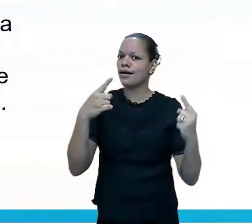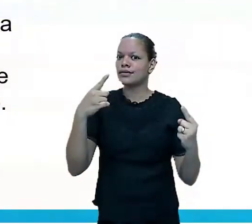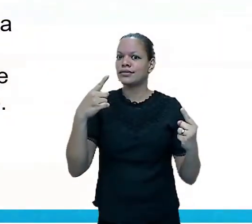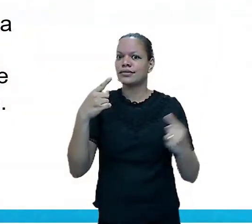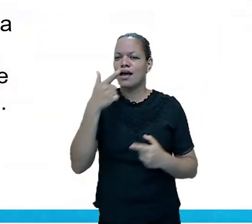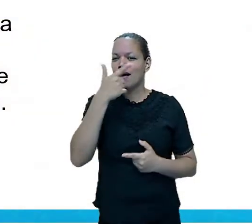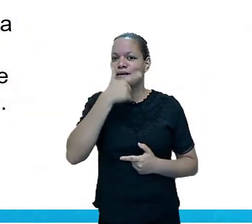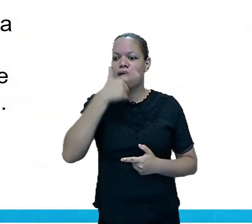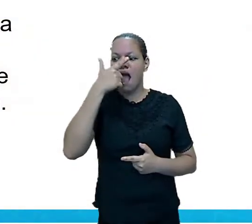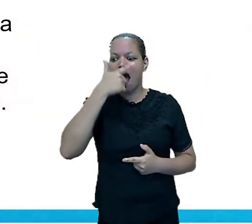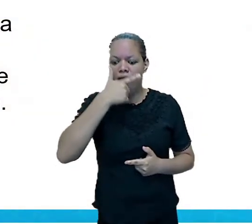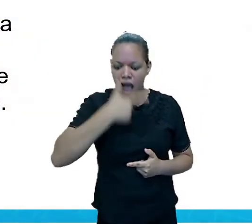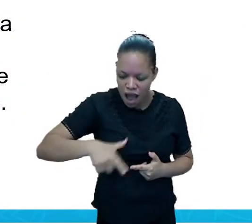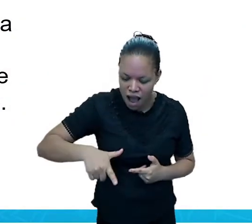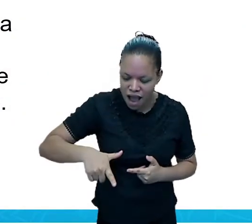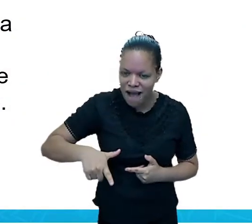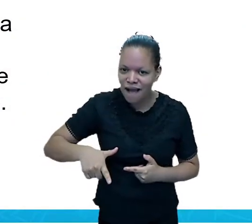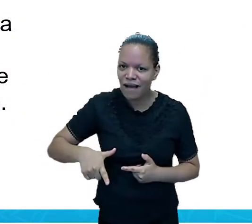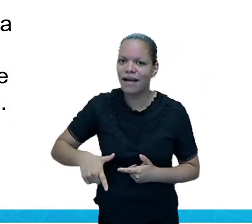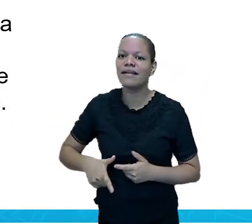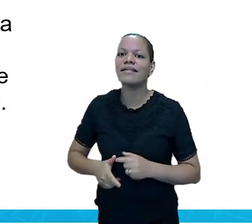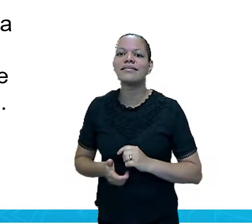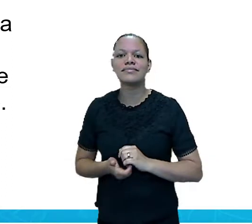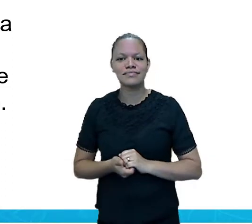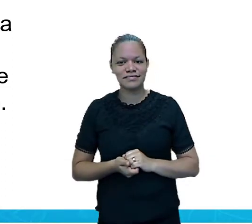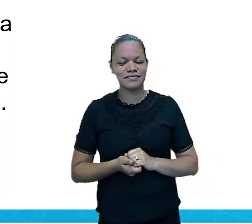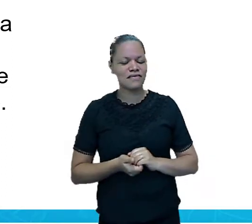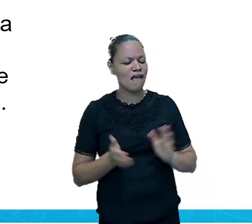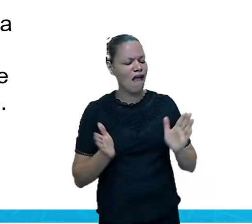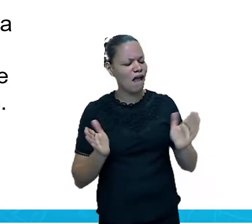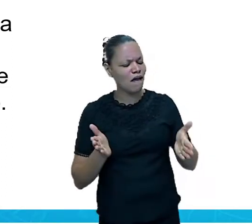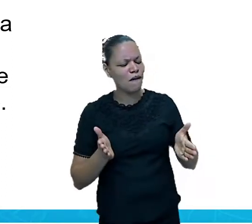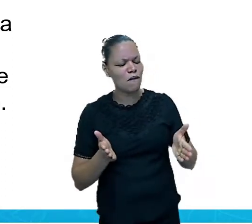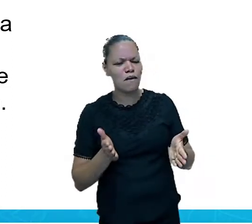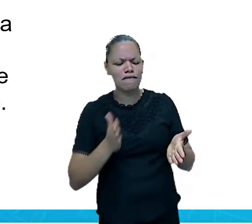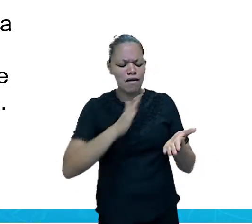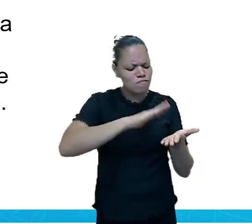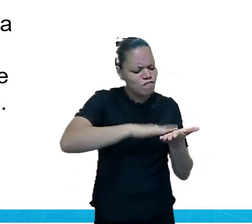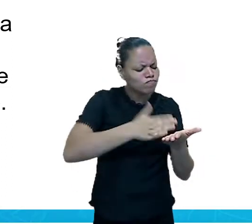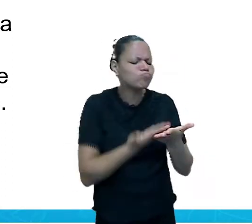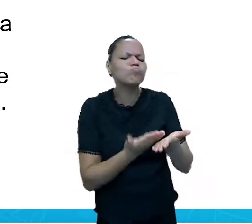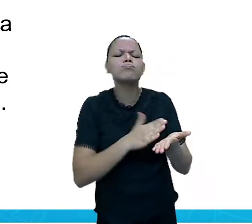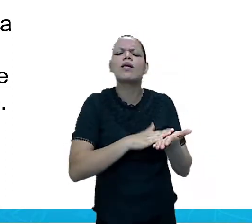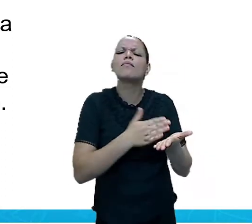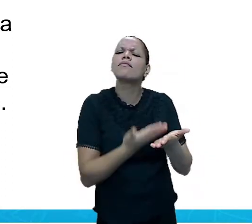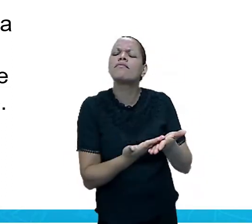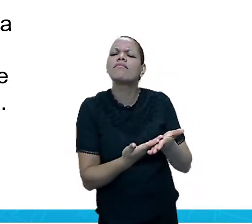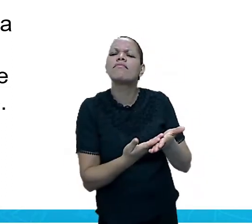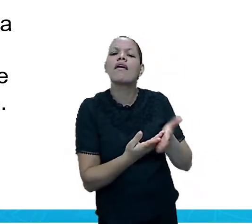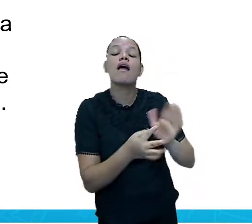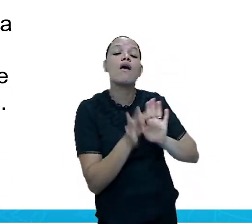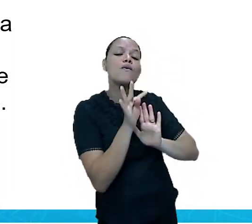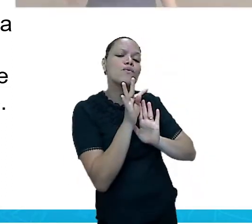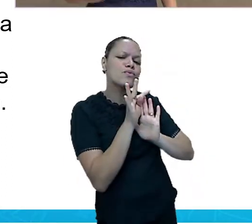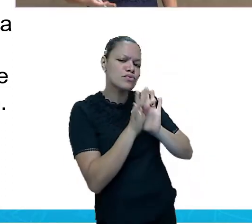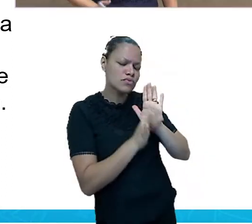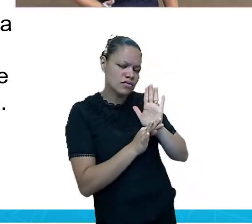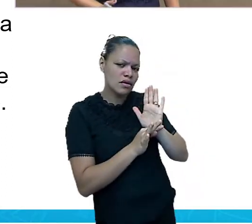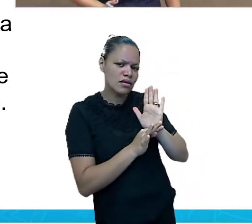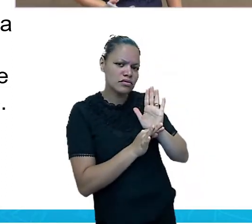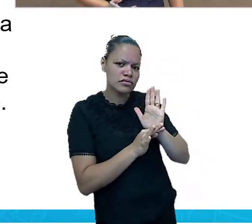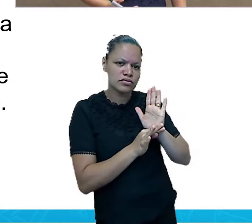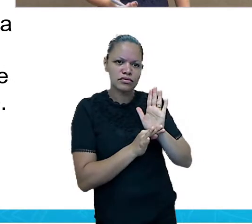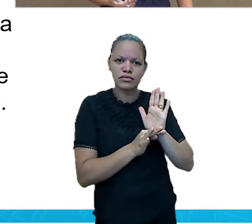Vamos fazer então a interpretação do texto segundo a leitura que nós acabamos